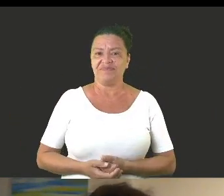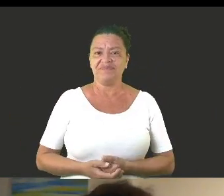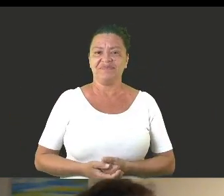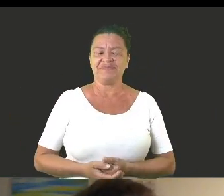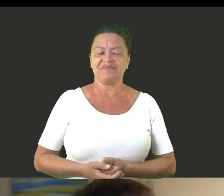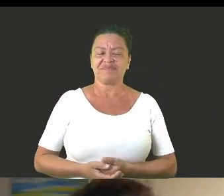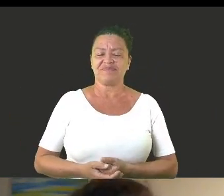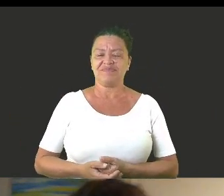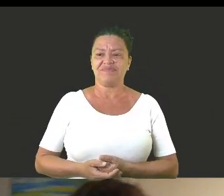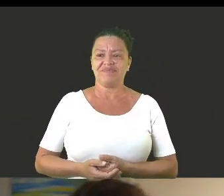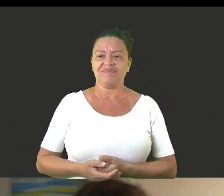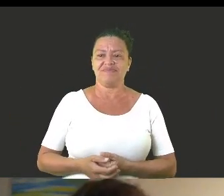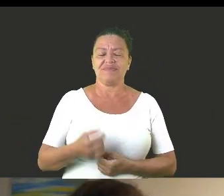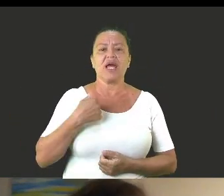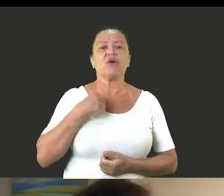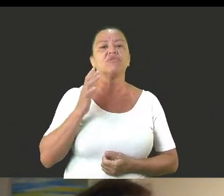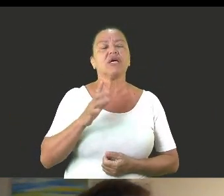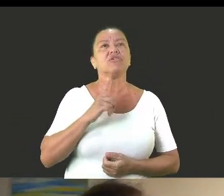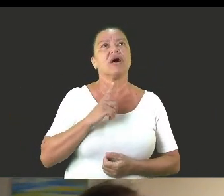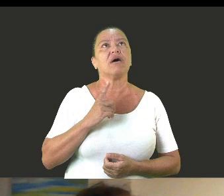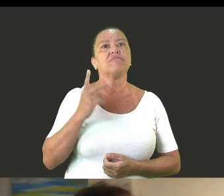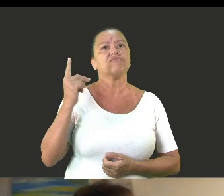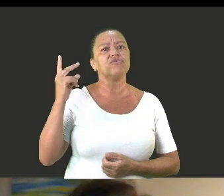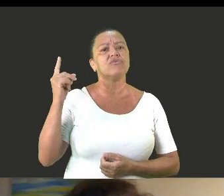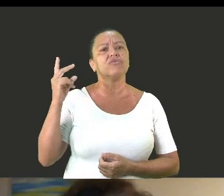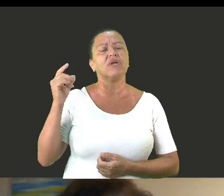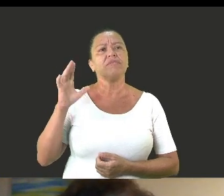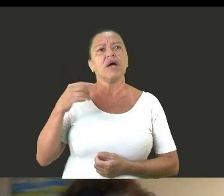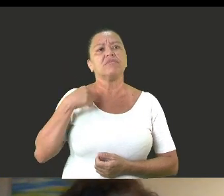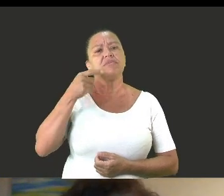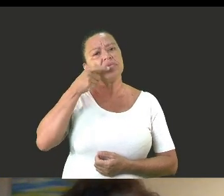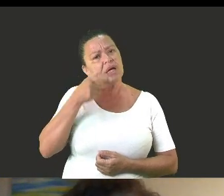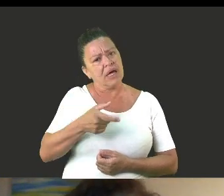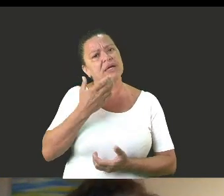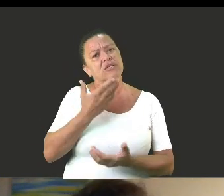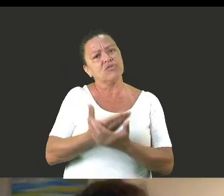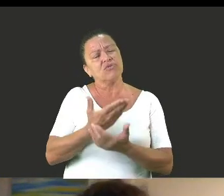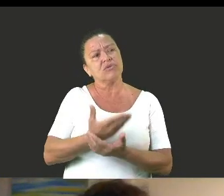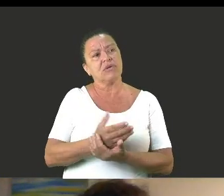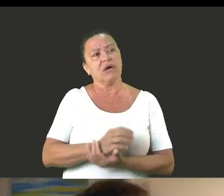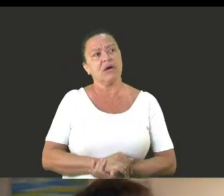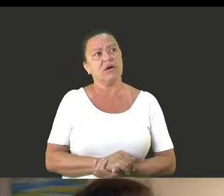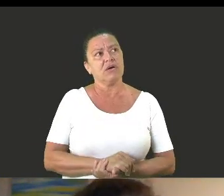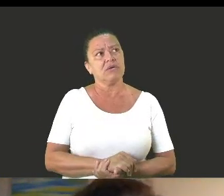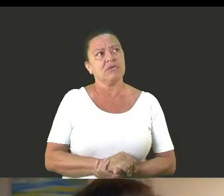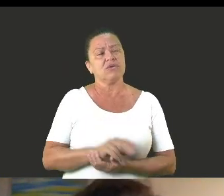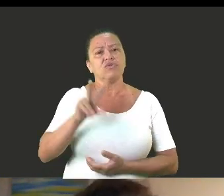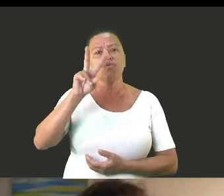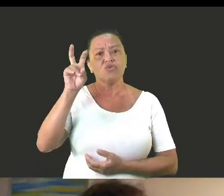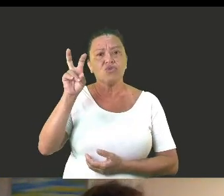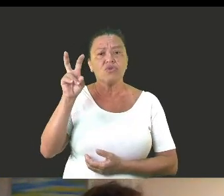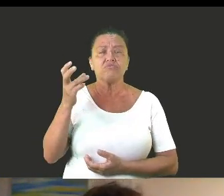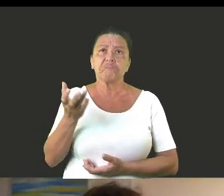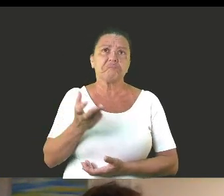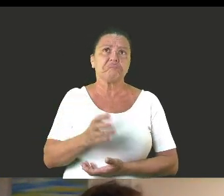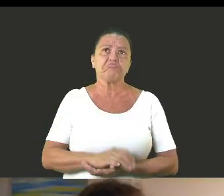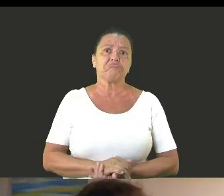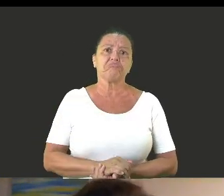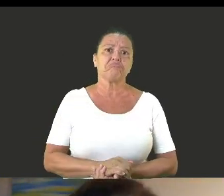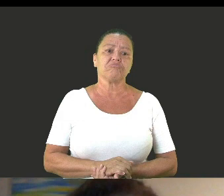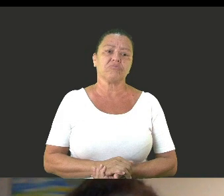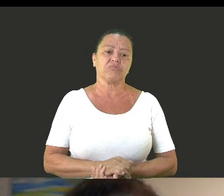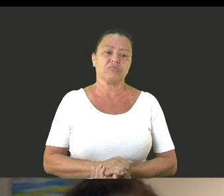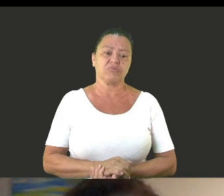Eu tenho, já há bastante tempo que eu tenho muito interesse em estudar sobre